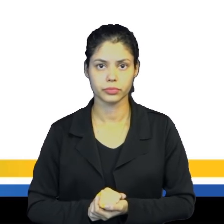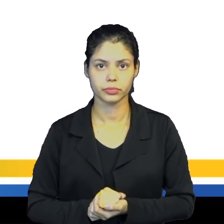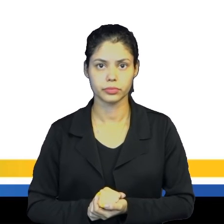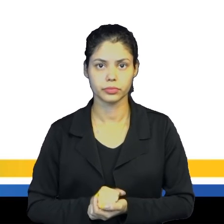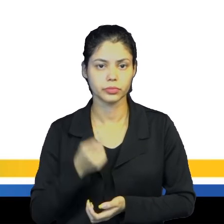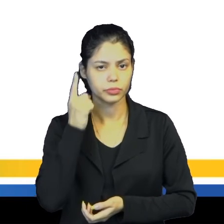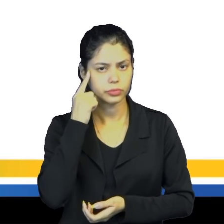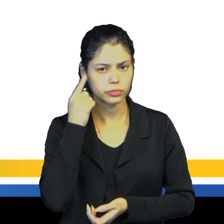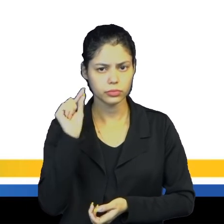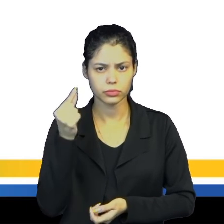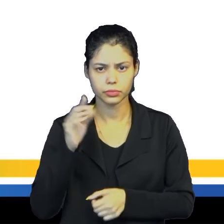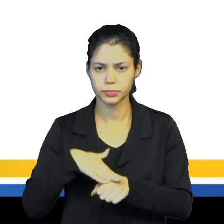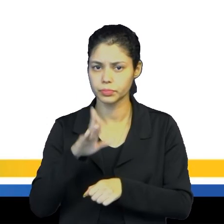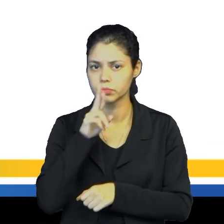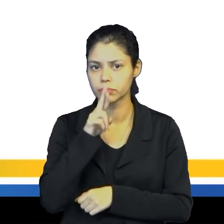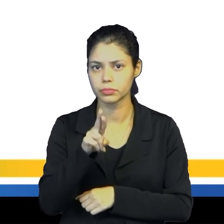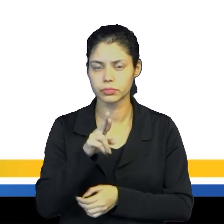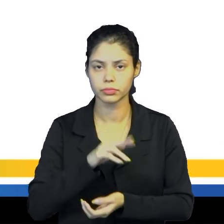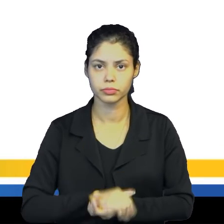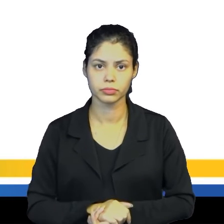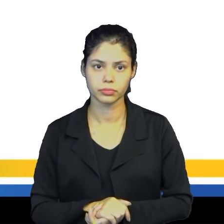lá, pensando um pouquinho na resposta.